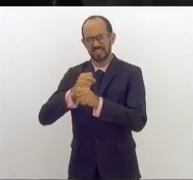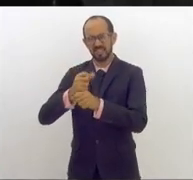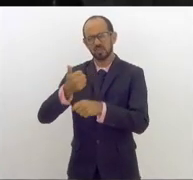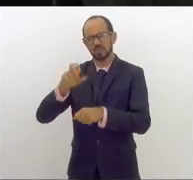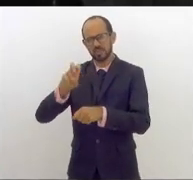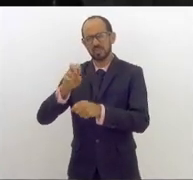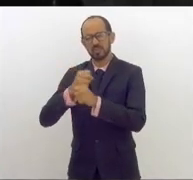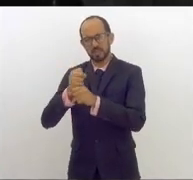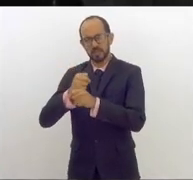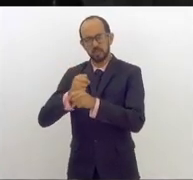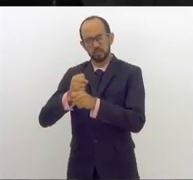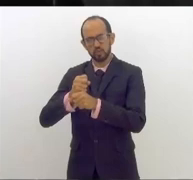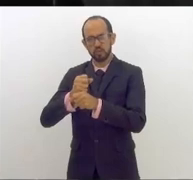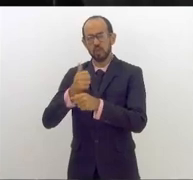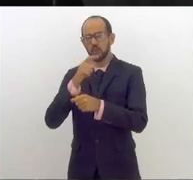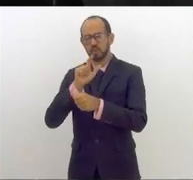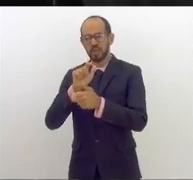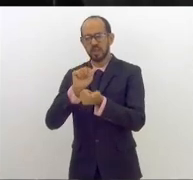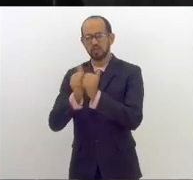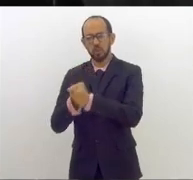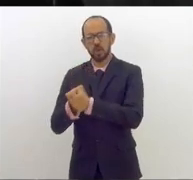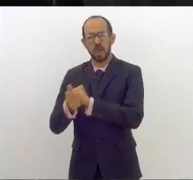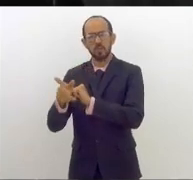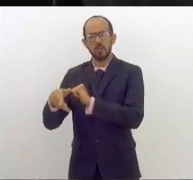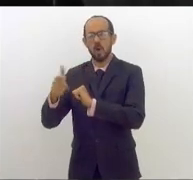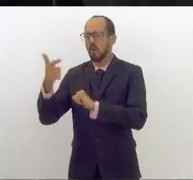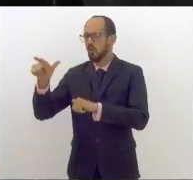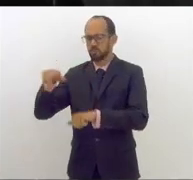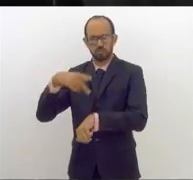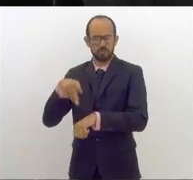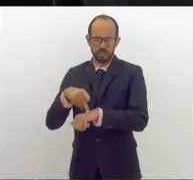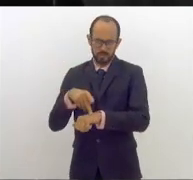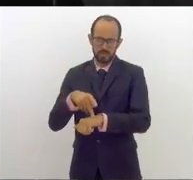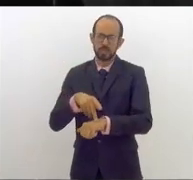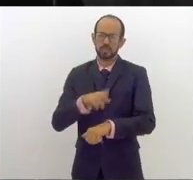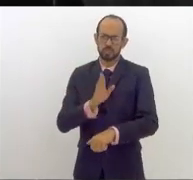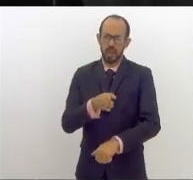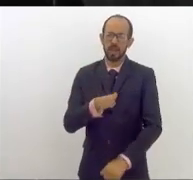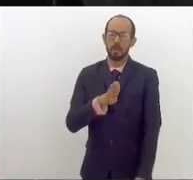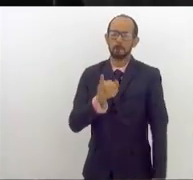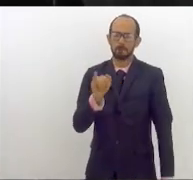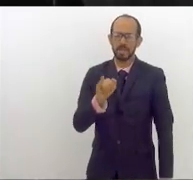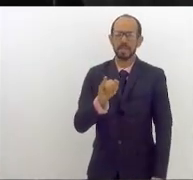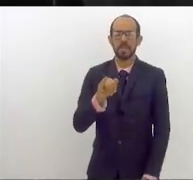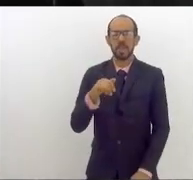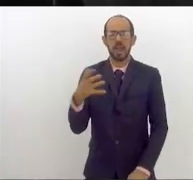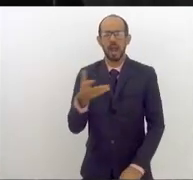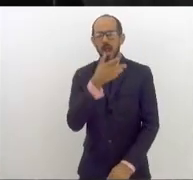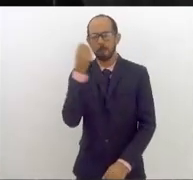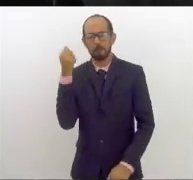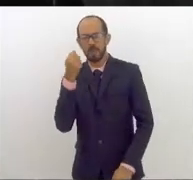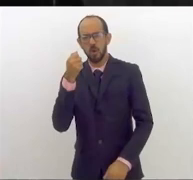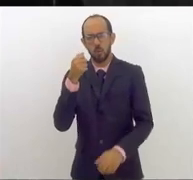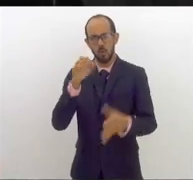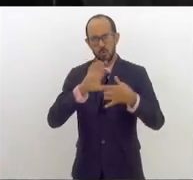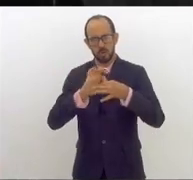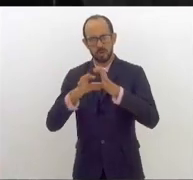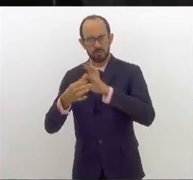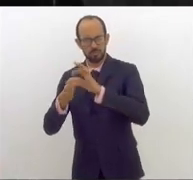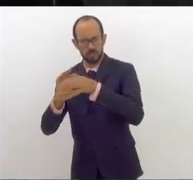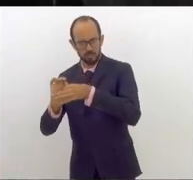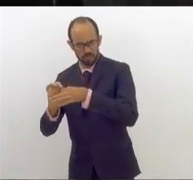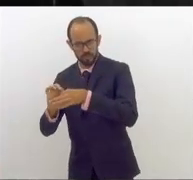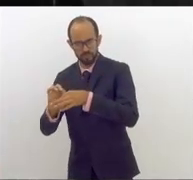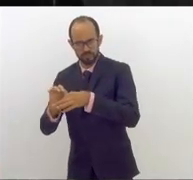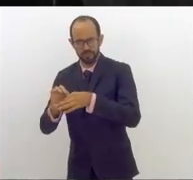jogam de igual o álcool com várias equipes com qualquer equipe do mundo bicampeão Olímpico a equipe brasileira de vôlei feminino então é fazer esse registro